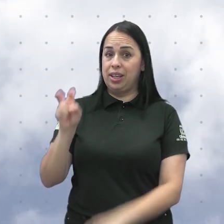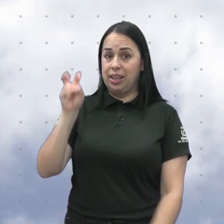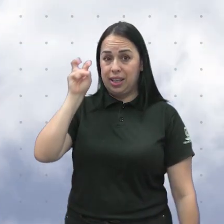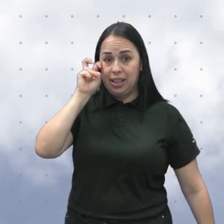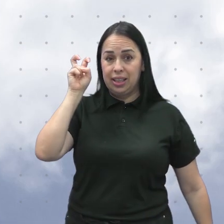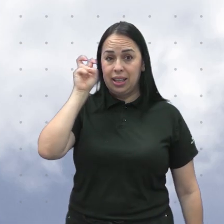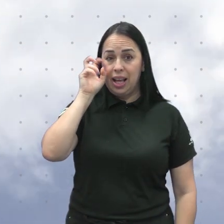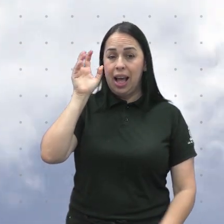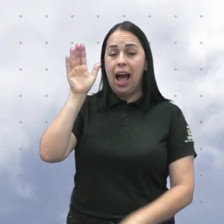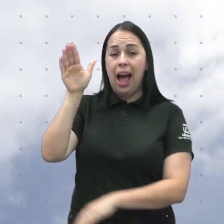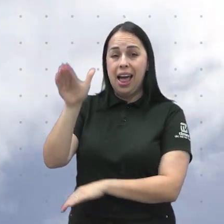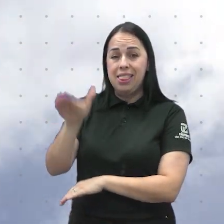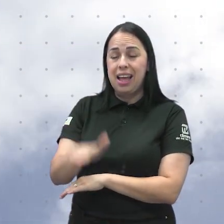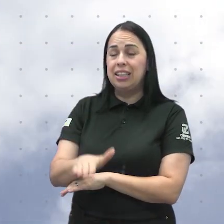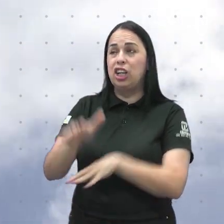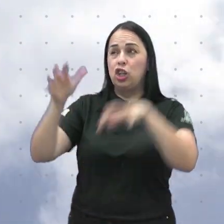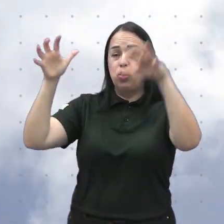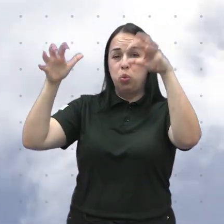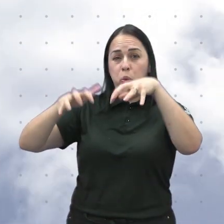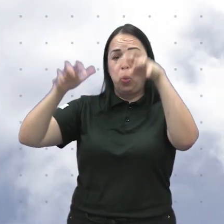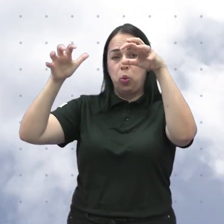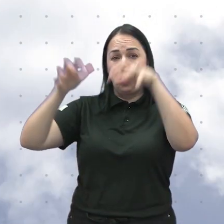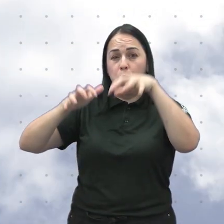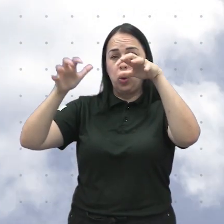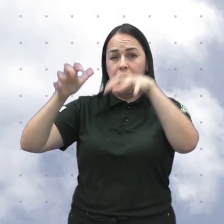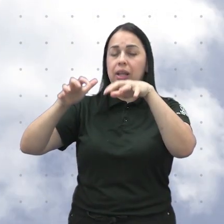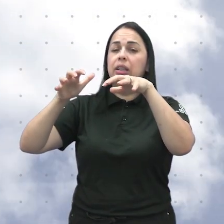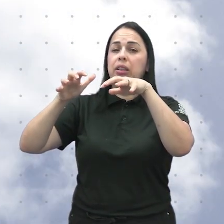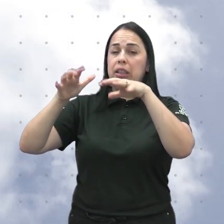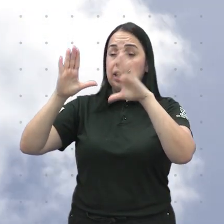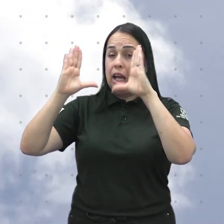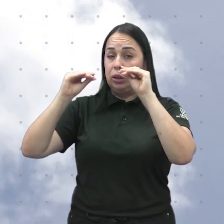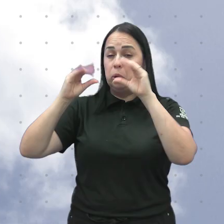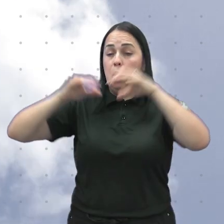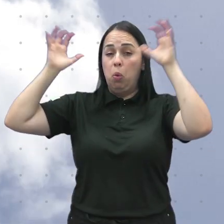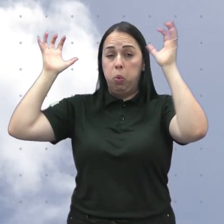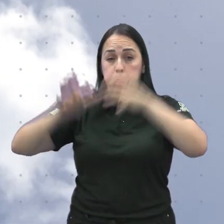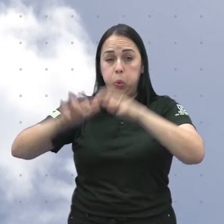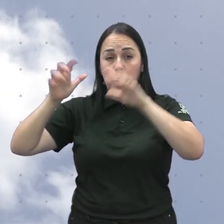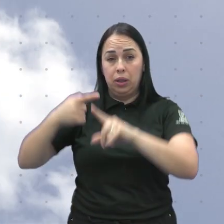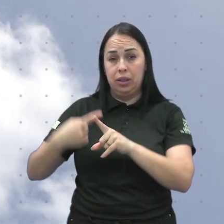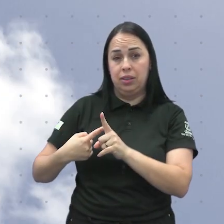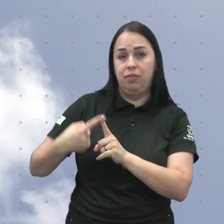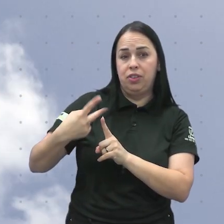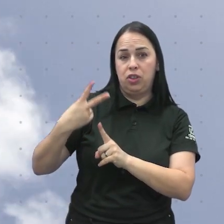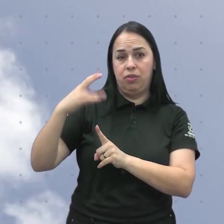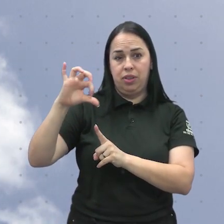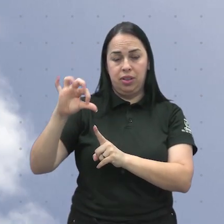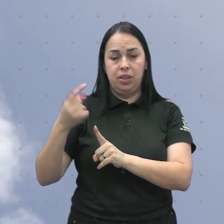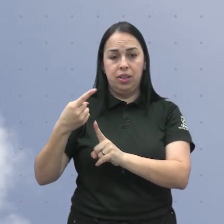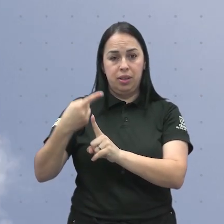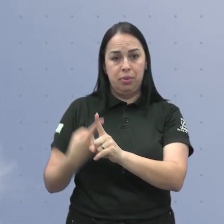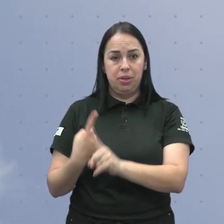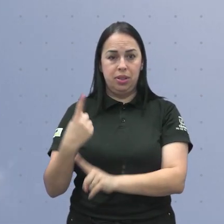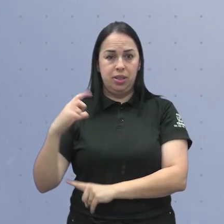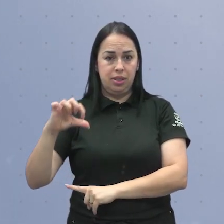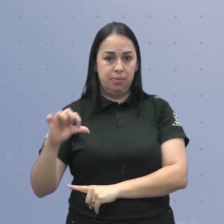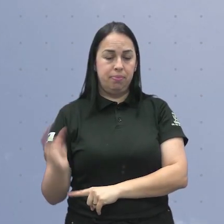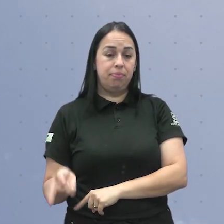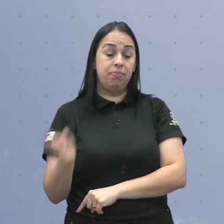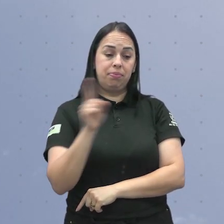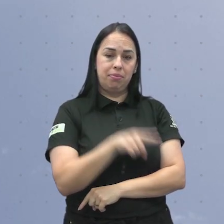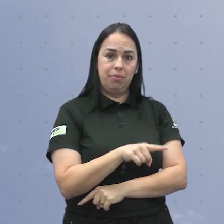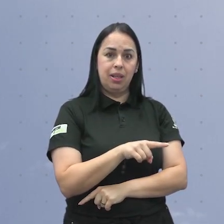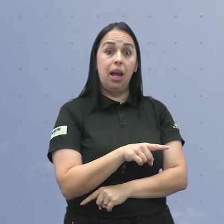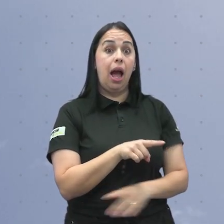Hoje, quinta-feira, a tarde será marcada por pancadas de chuva e por temporal durante a noite. Temperatura máxima de 29 graus e